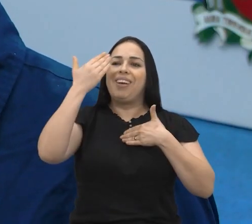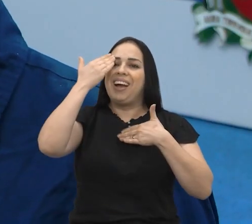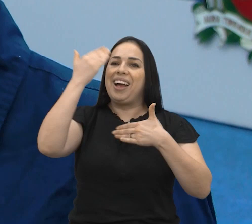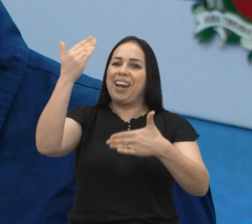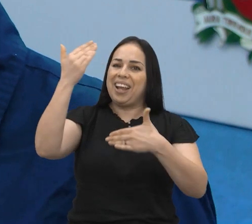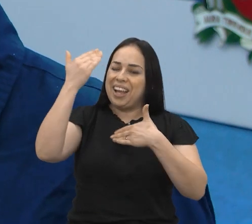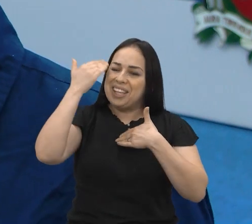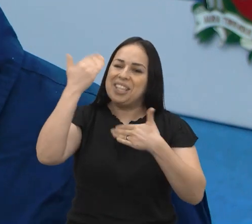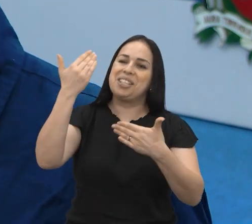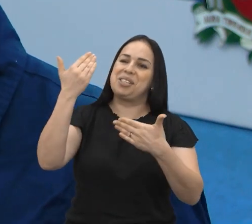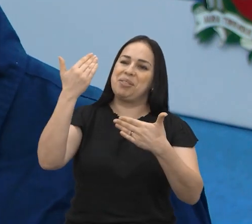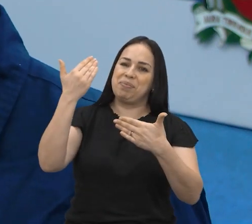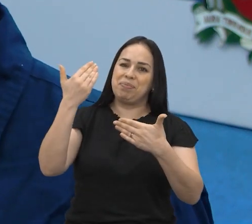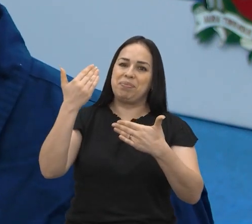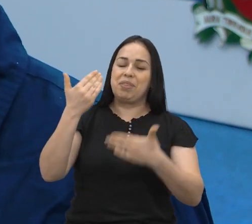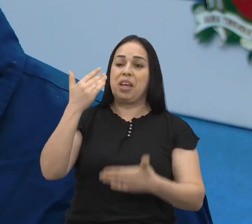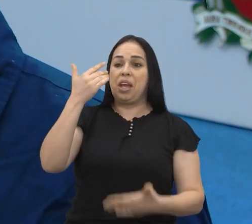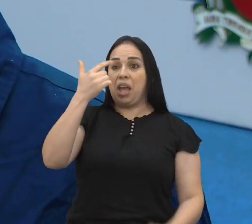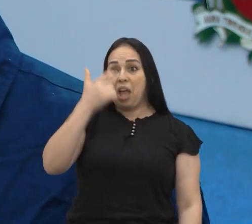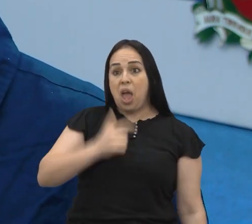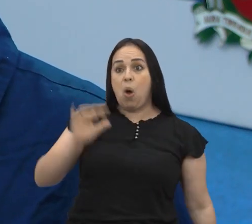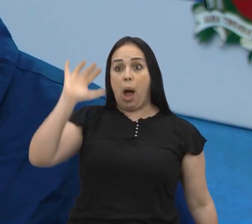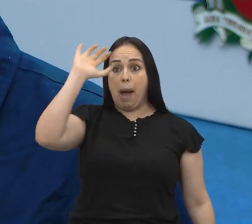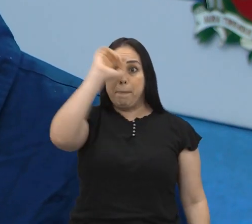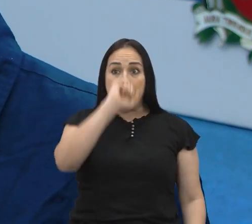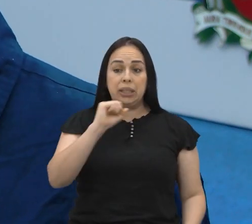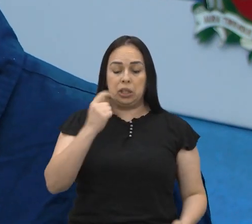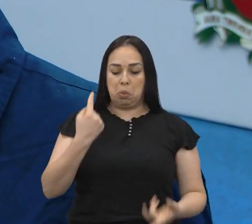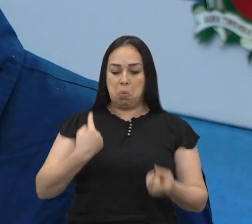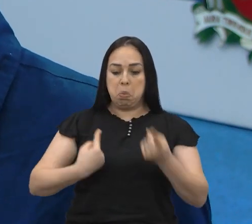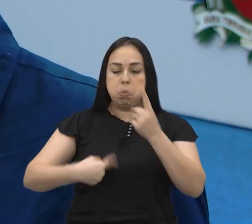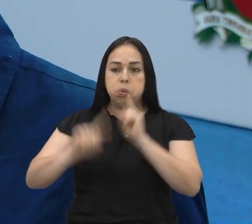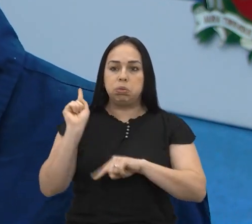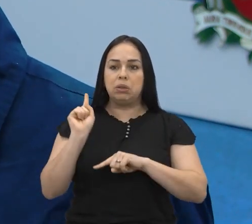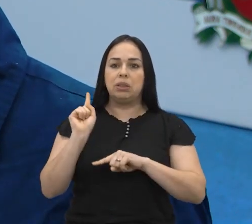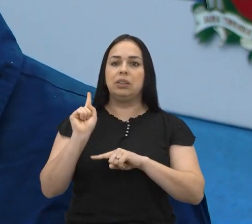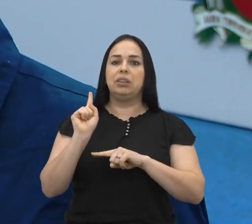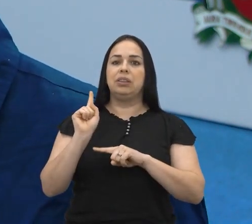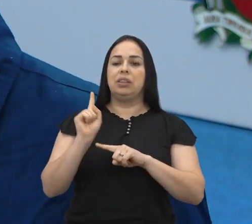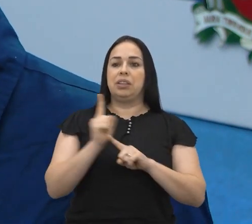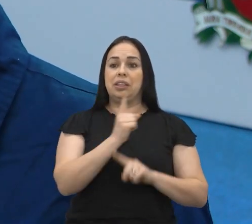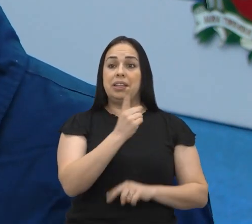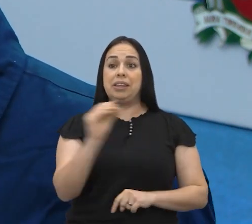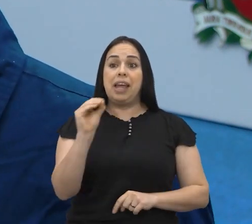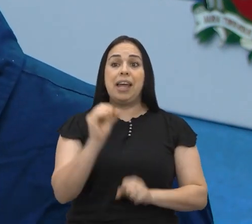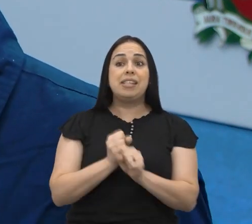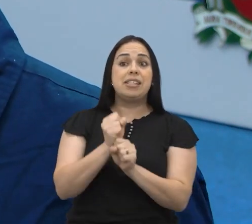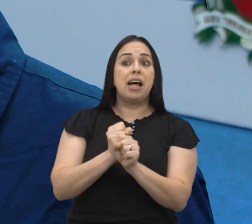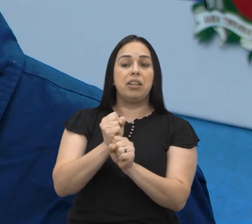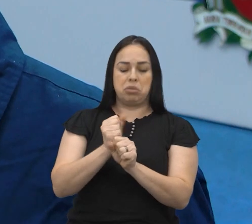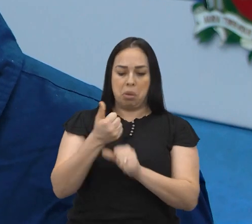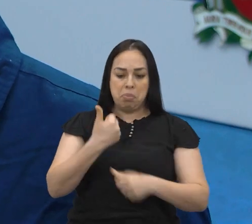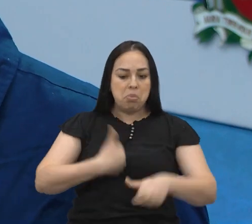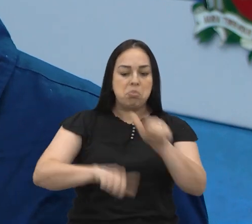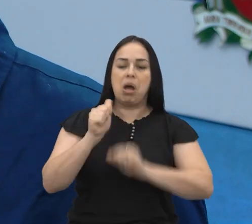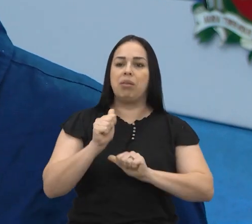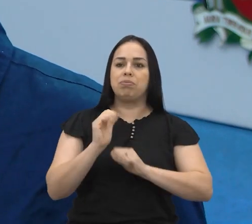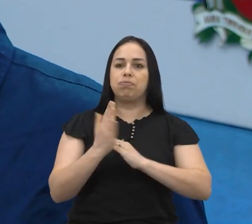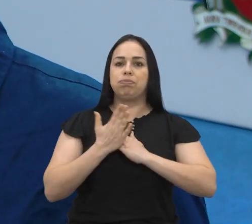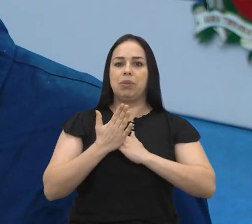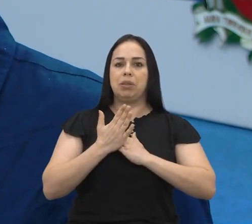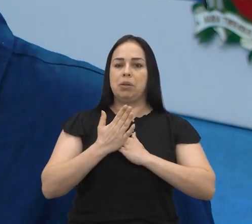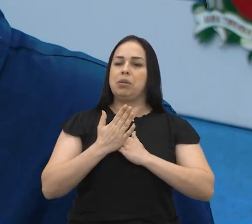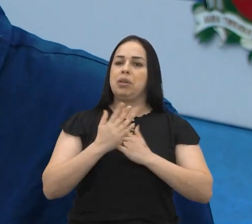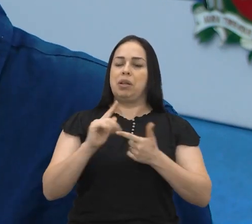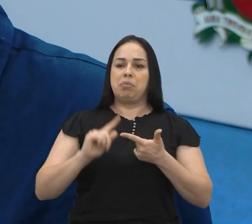Eu aprendi, eu cresci muito aqui na Câmara, então foram 10 anos que me transformaram muito como pessoa, como profissional. E